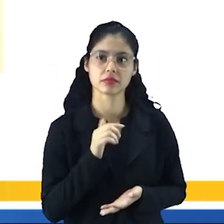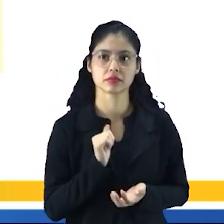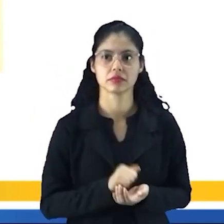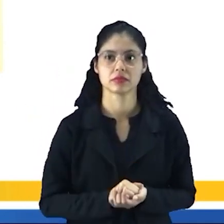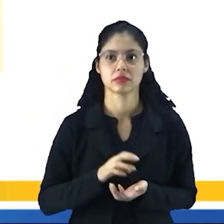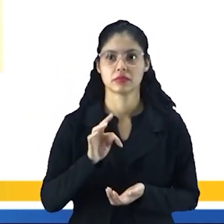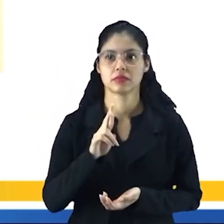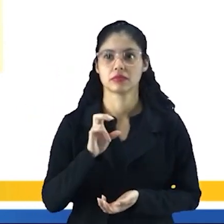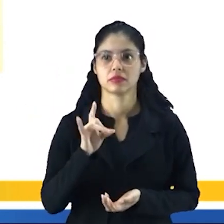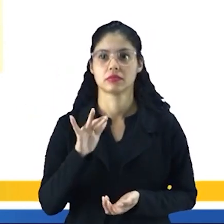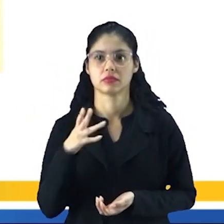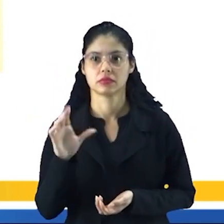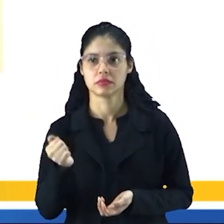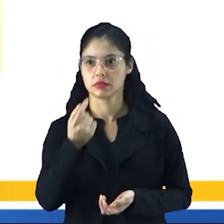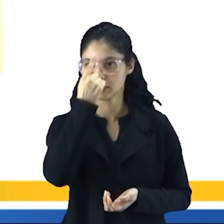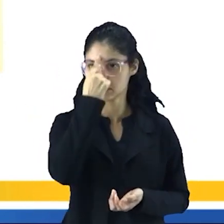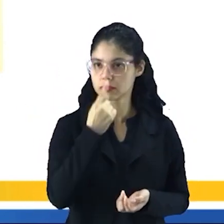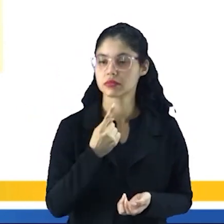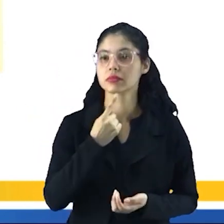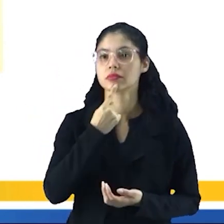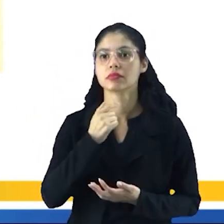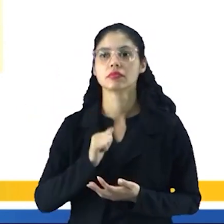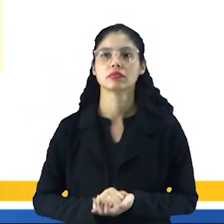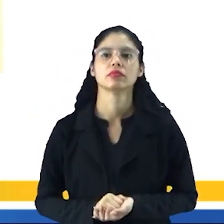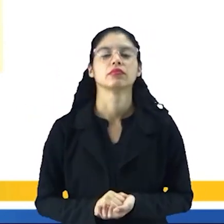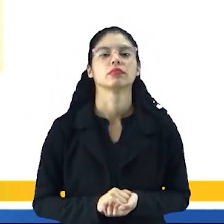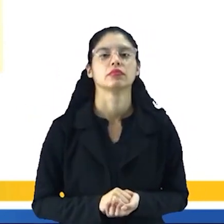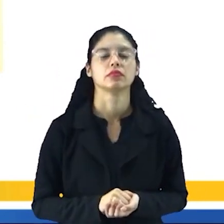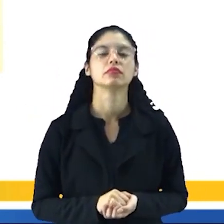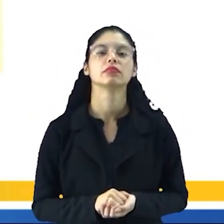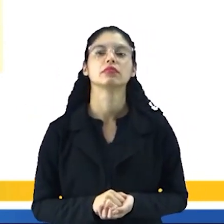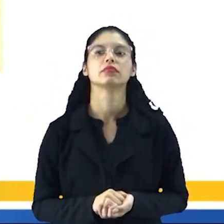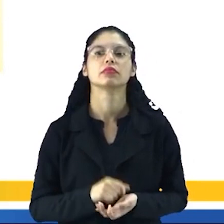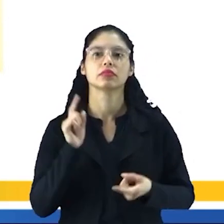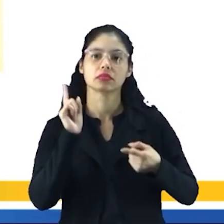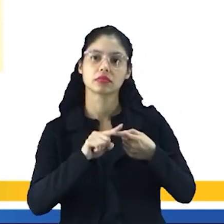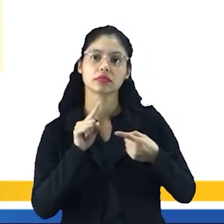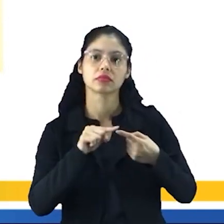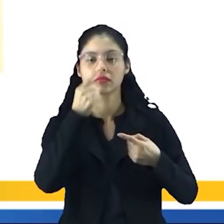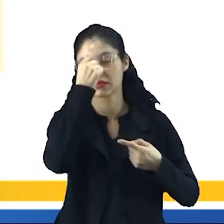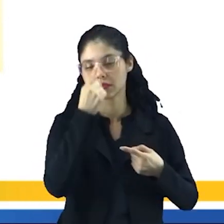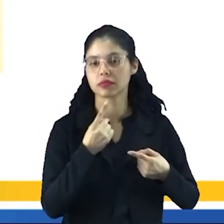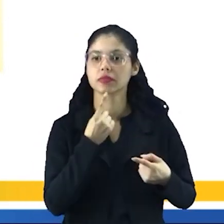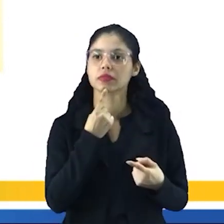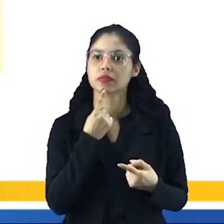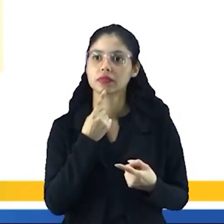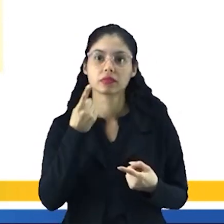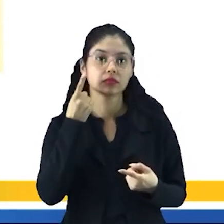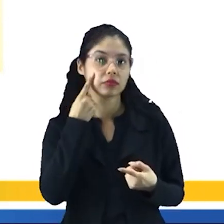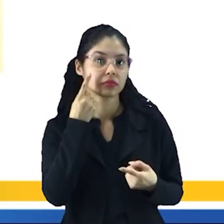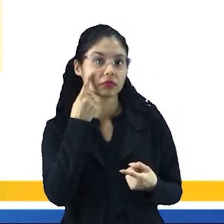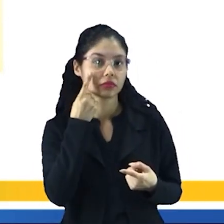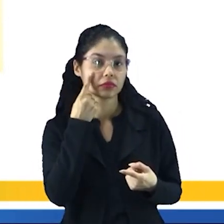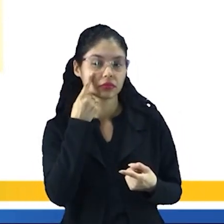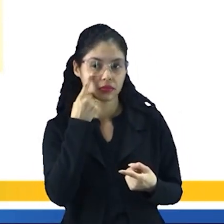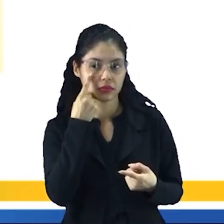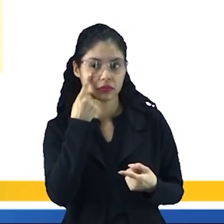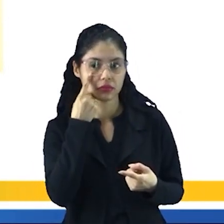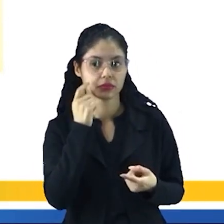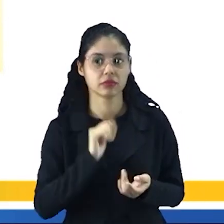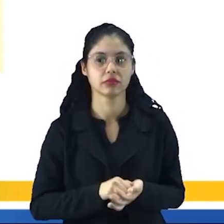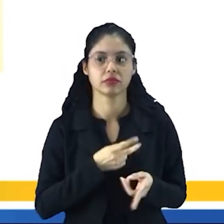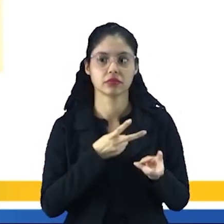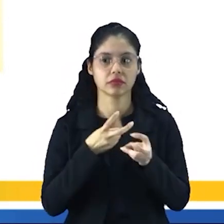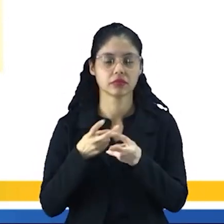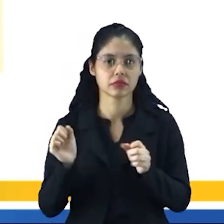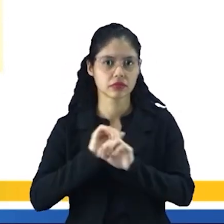a Traição das Imagens, de René Magritte. Na primeira imagem, gente, eu tenho um olho. Esse olho você